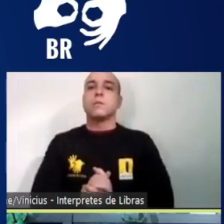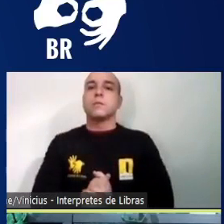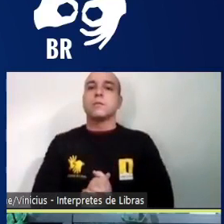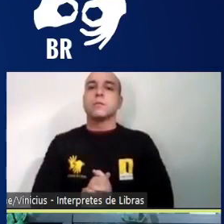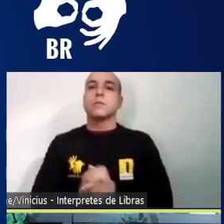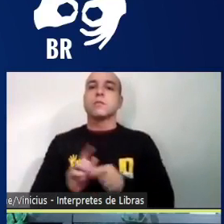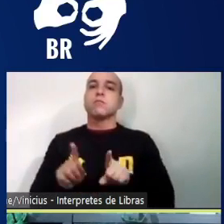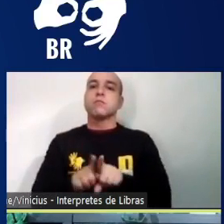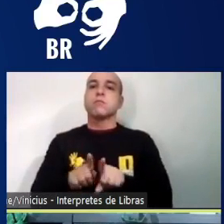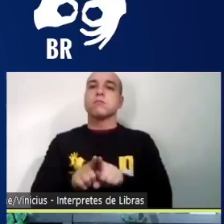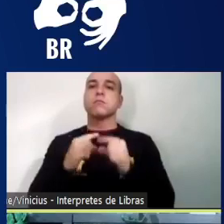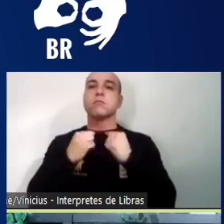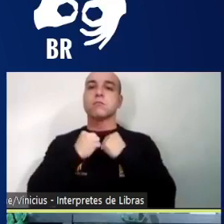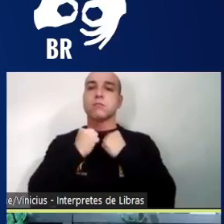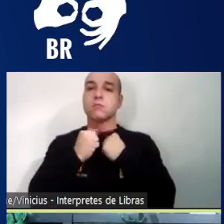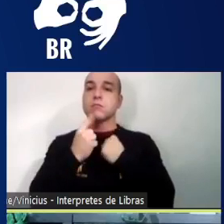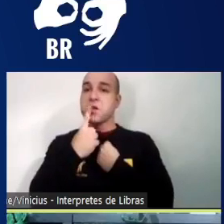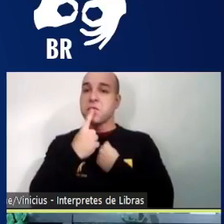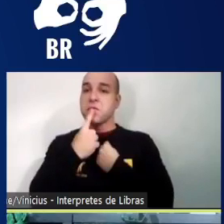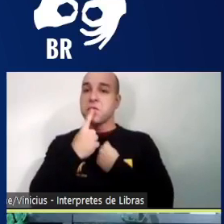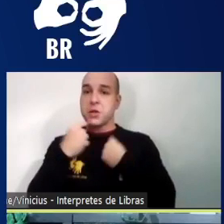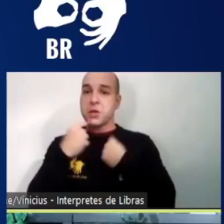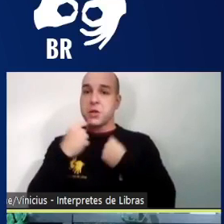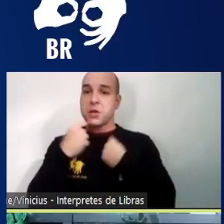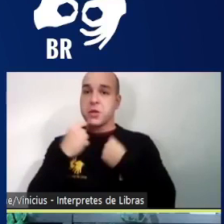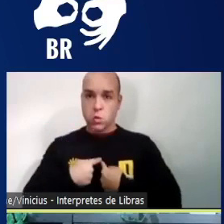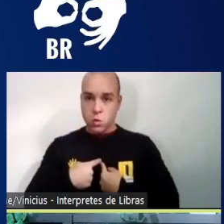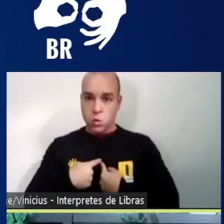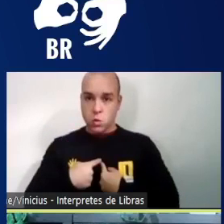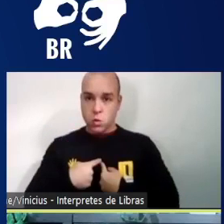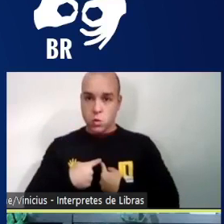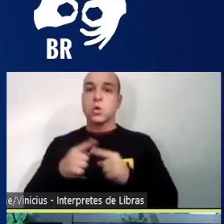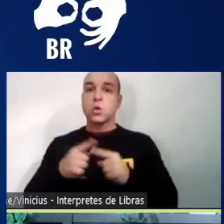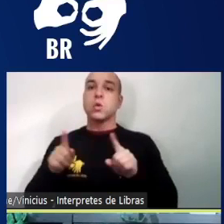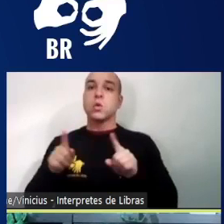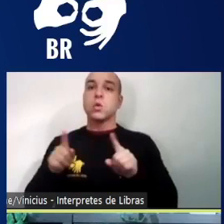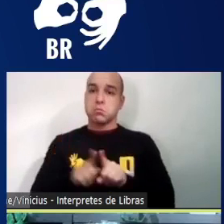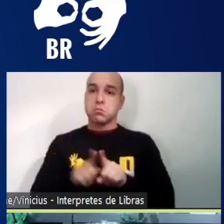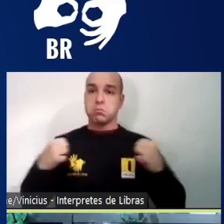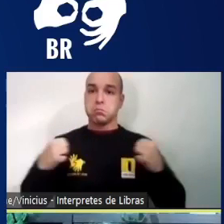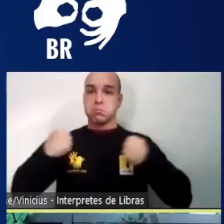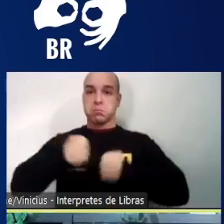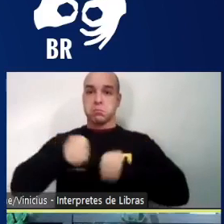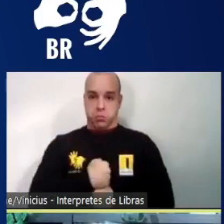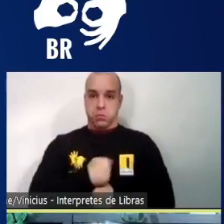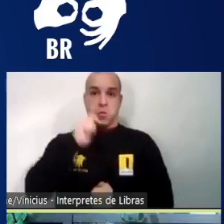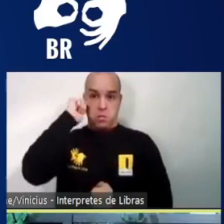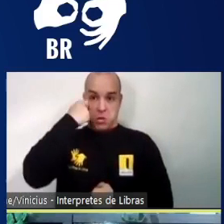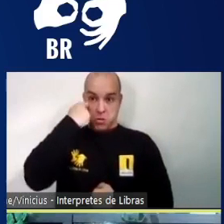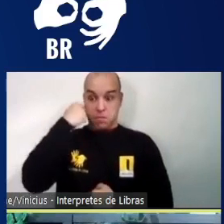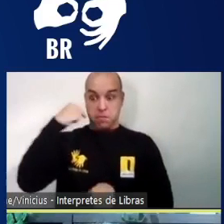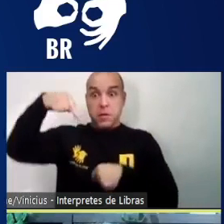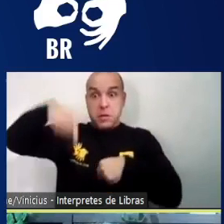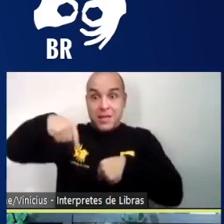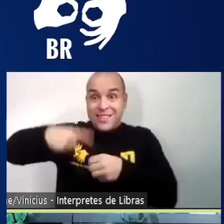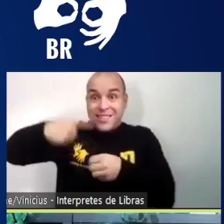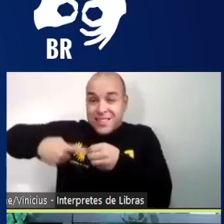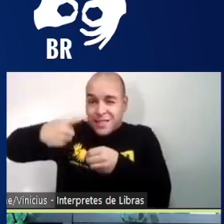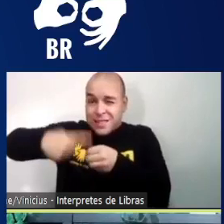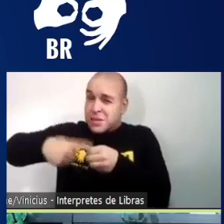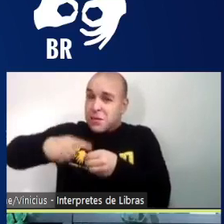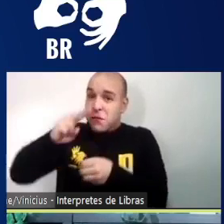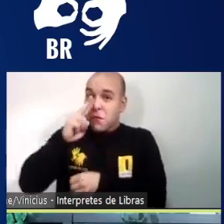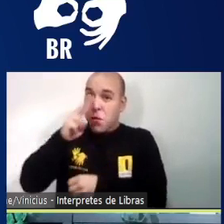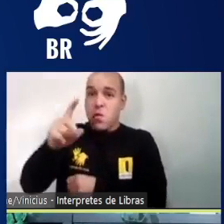vestindo uma blusa vermelha de gola alta, com um casaco preto, pois aqui em Curitiba está muito, muito frio, e